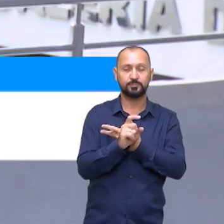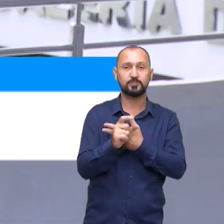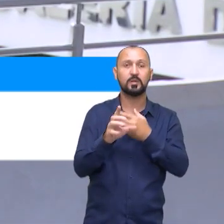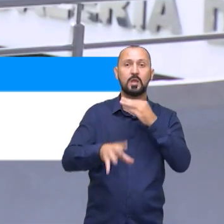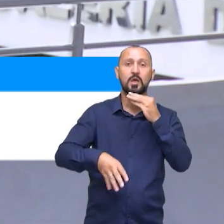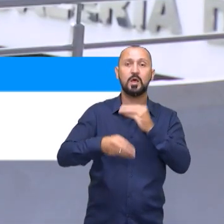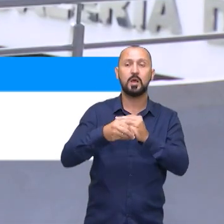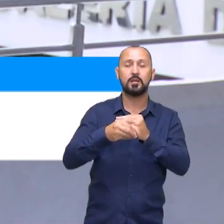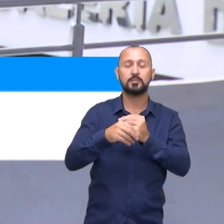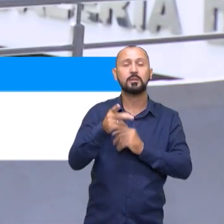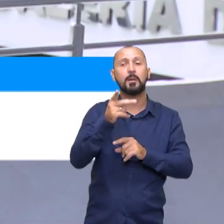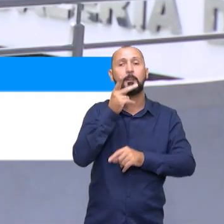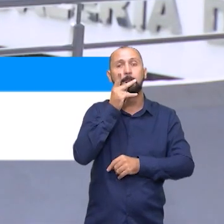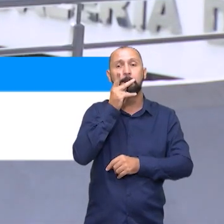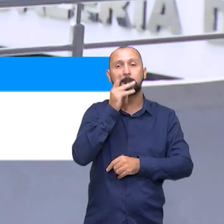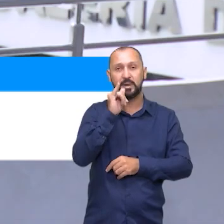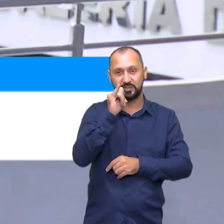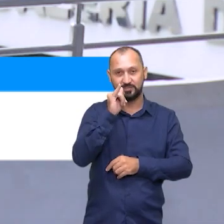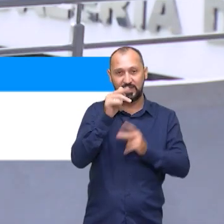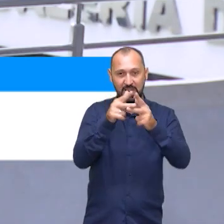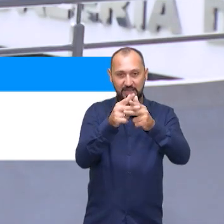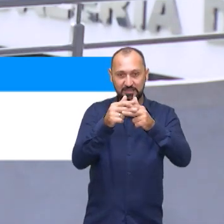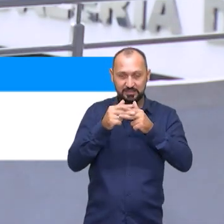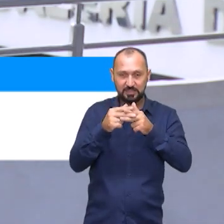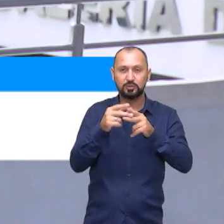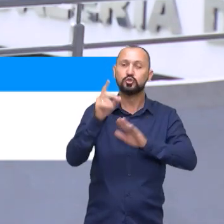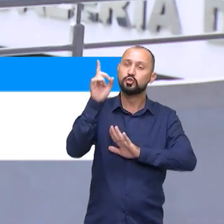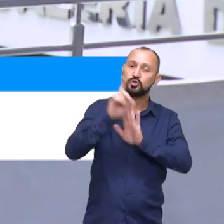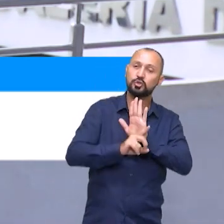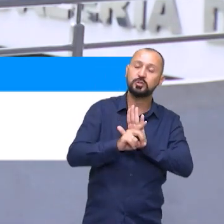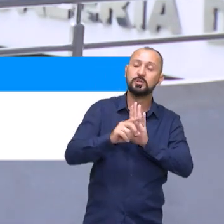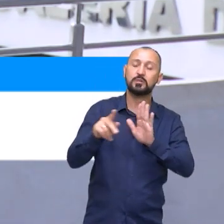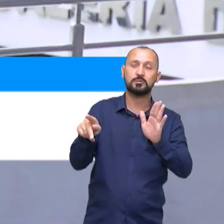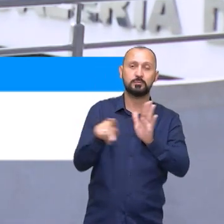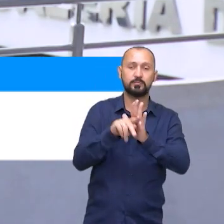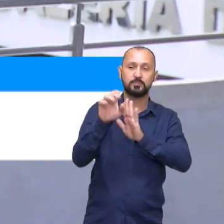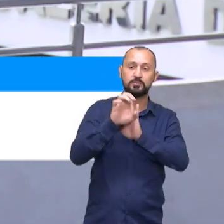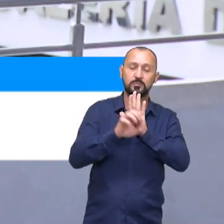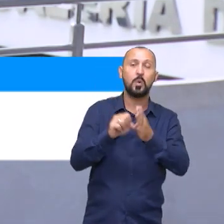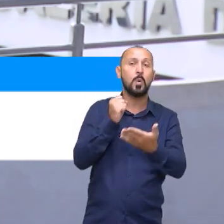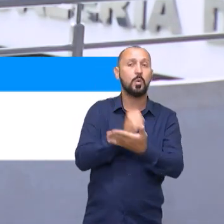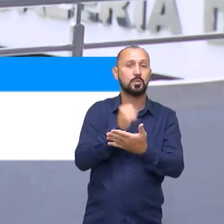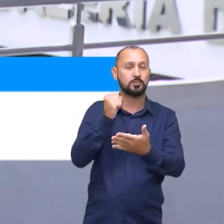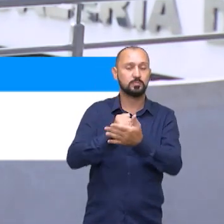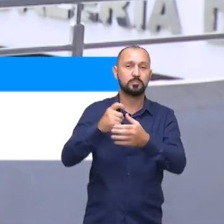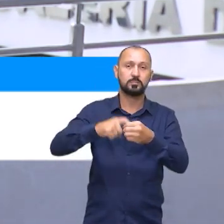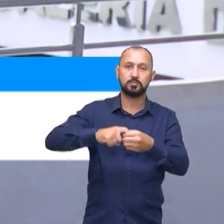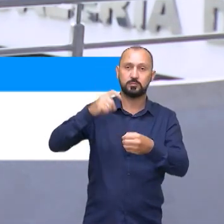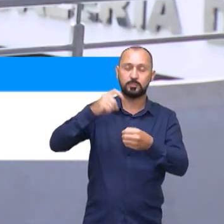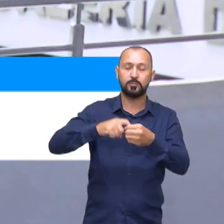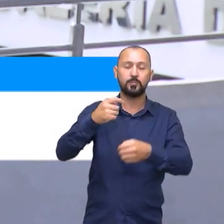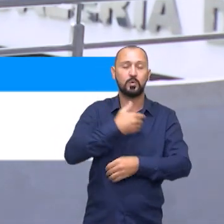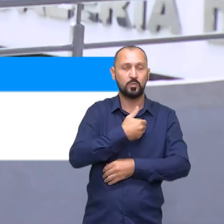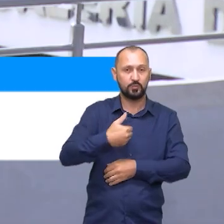Poder Executivo, que acrescenta a licença paternidade na relação de direitos dos servidores contratados temporariamente pelo